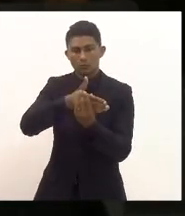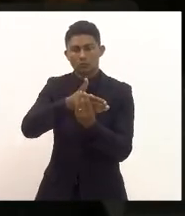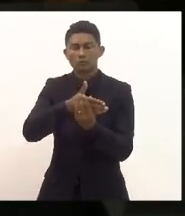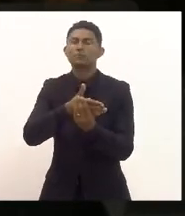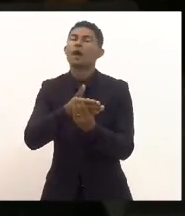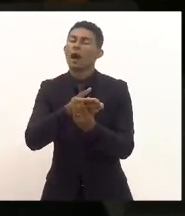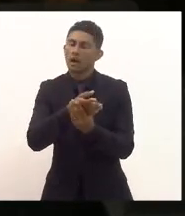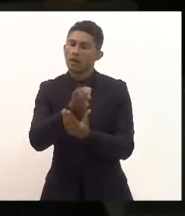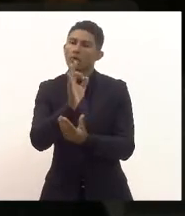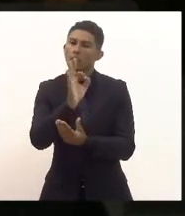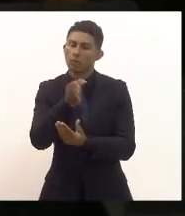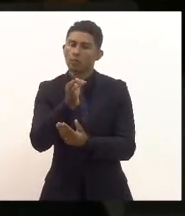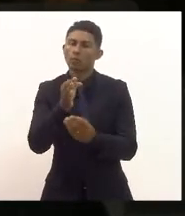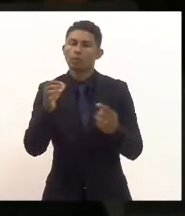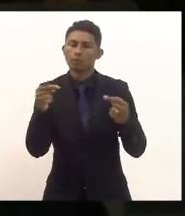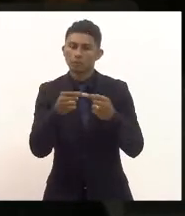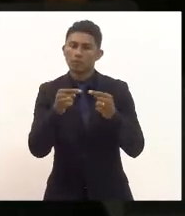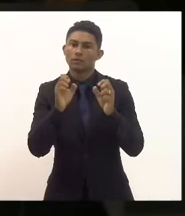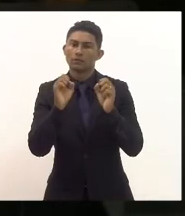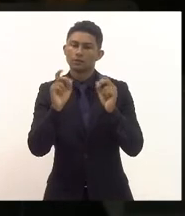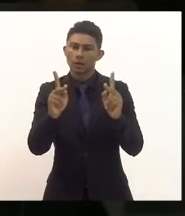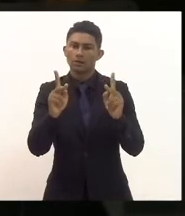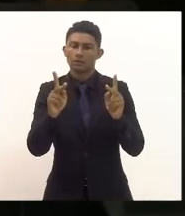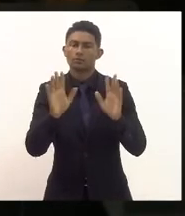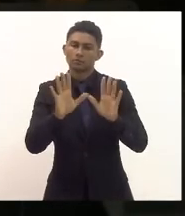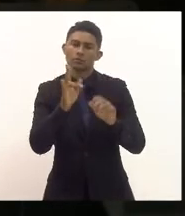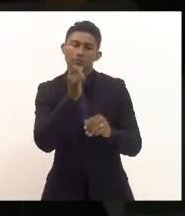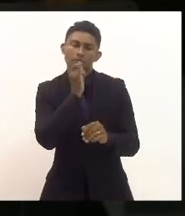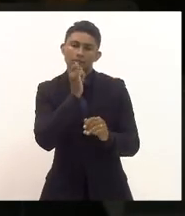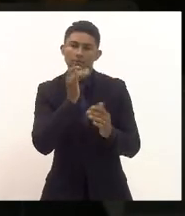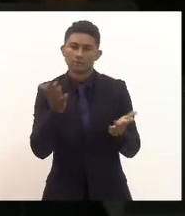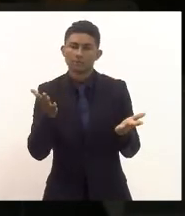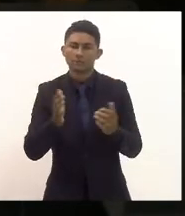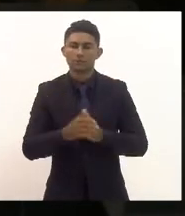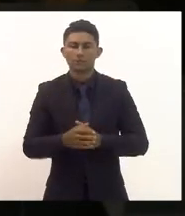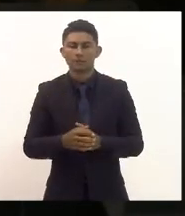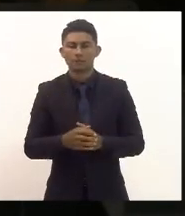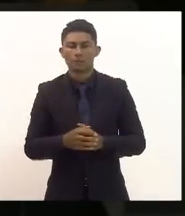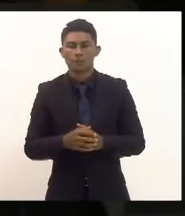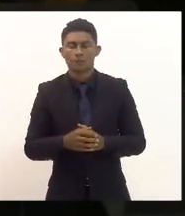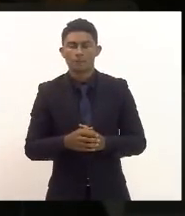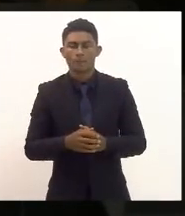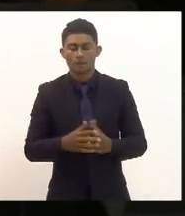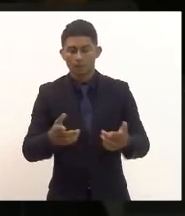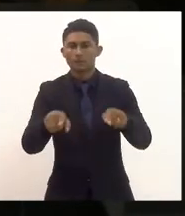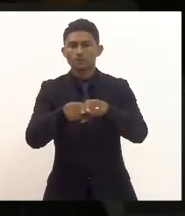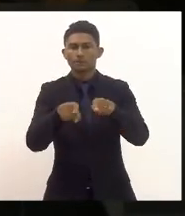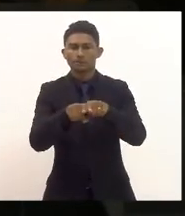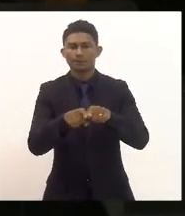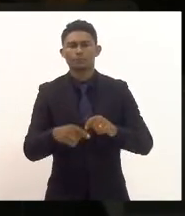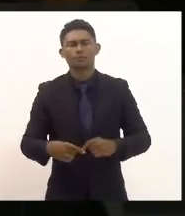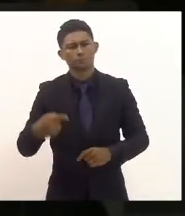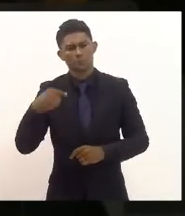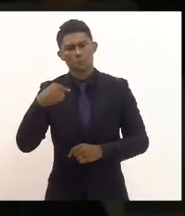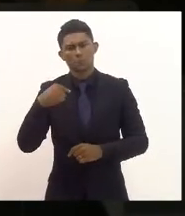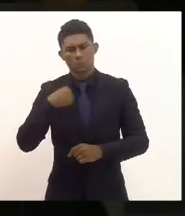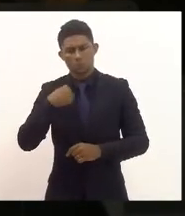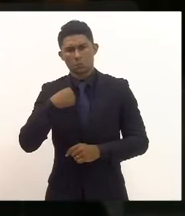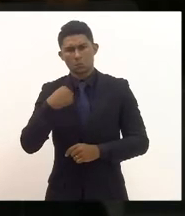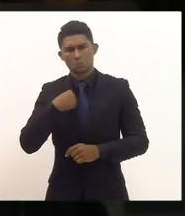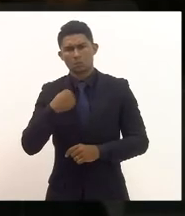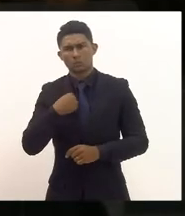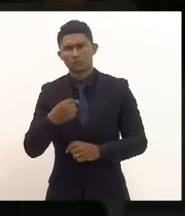um um exemplo né e também me preciso me prende